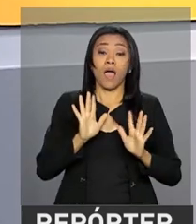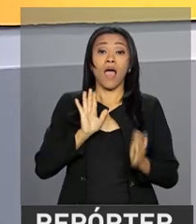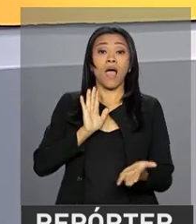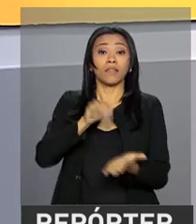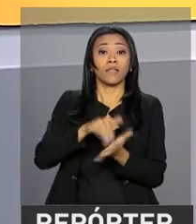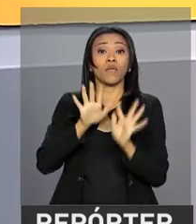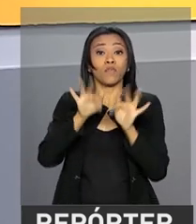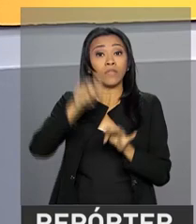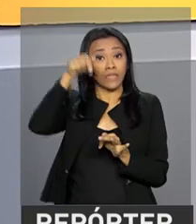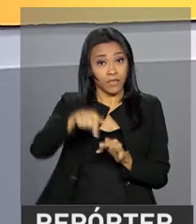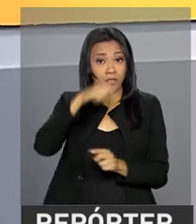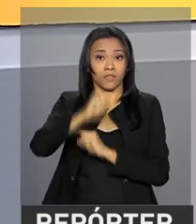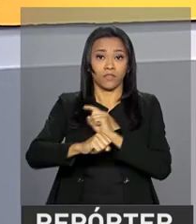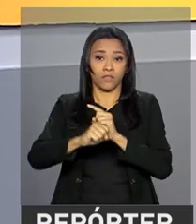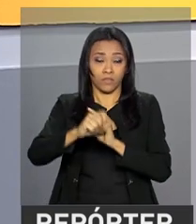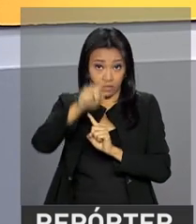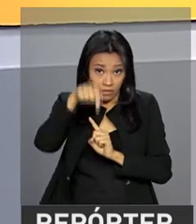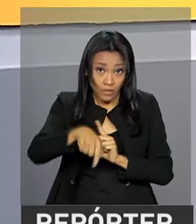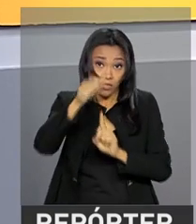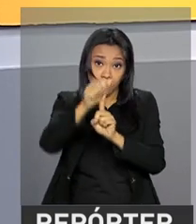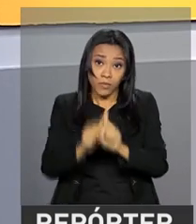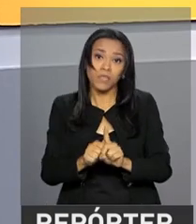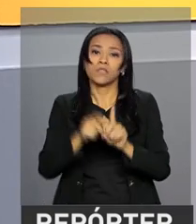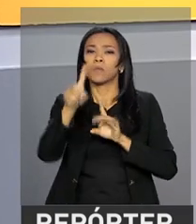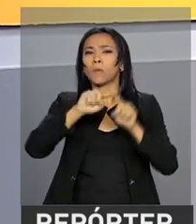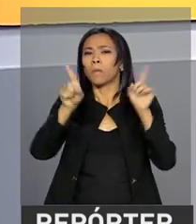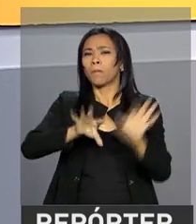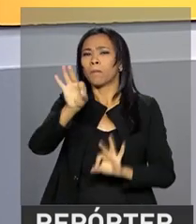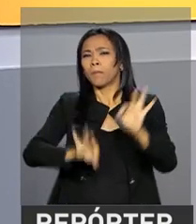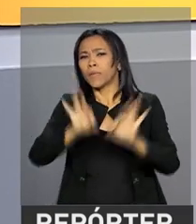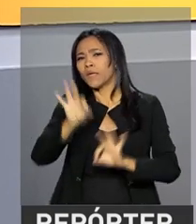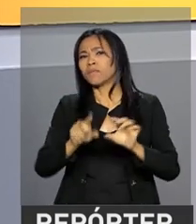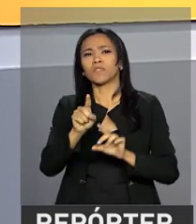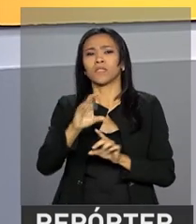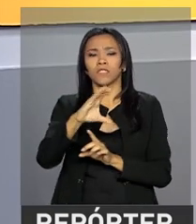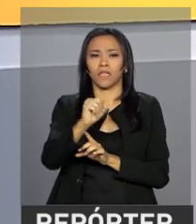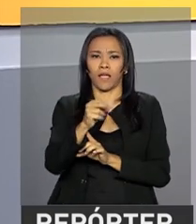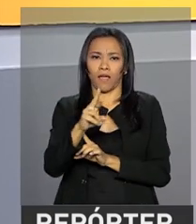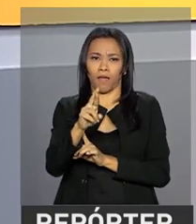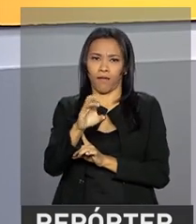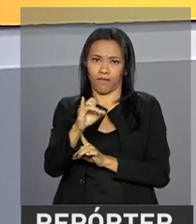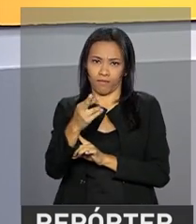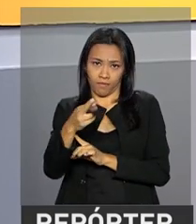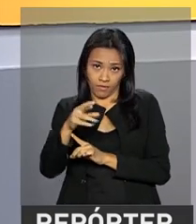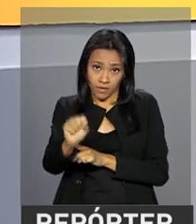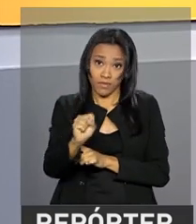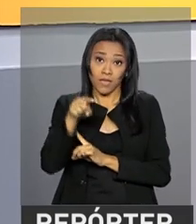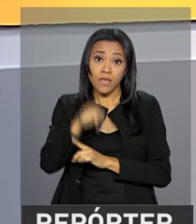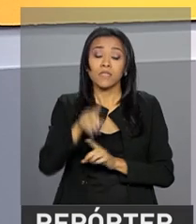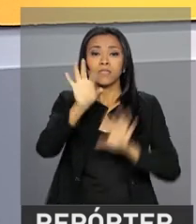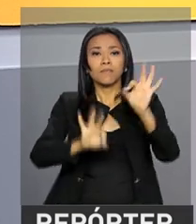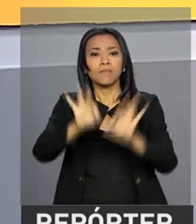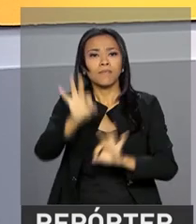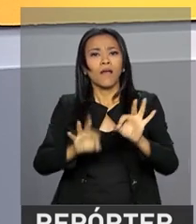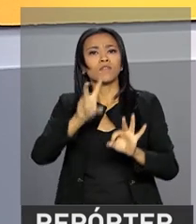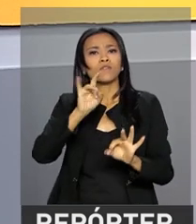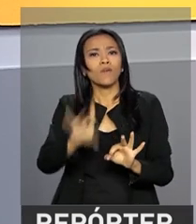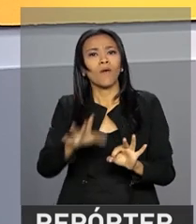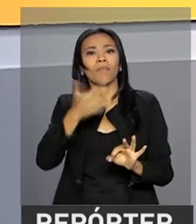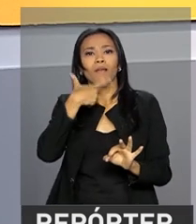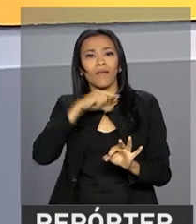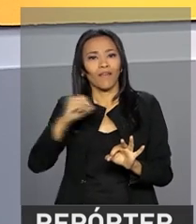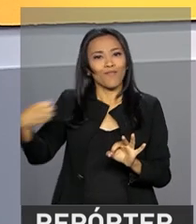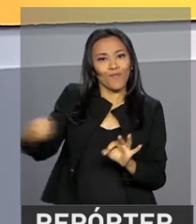deste mês o plano de reestruturação de carreiras dos servidores públicos o plano será aplicado apenas para